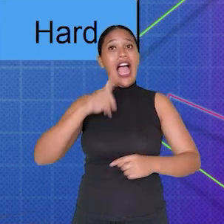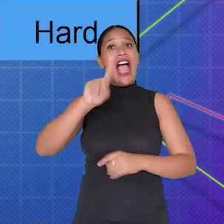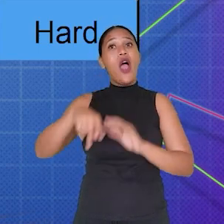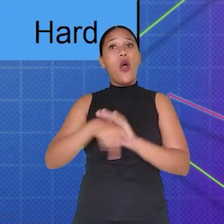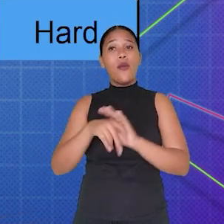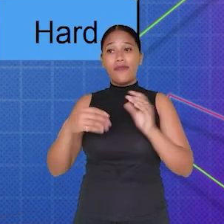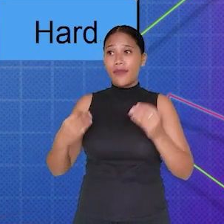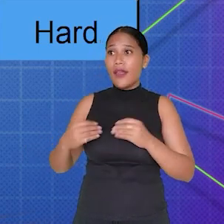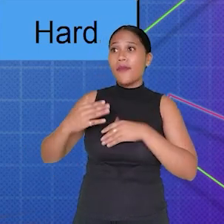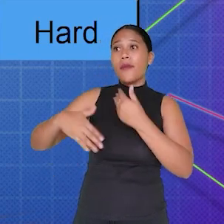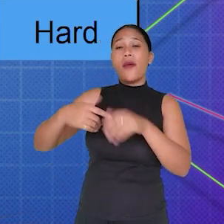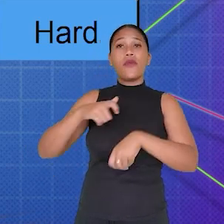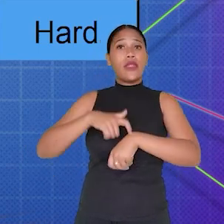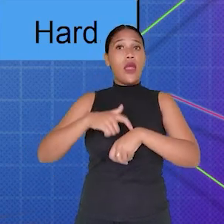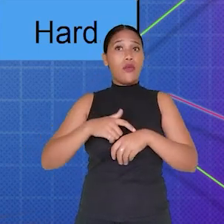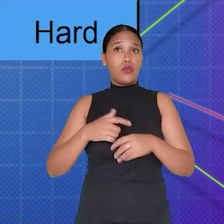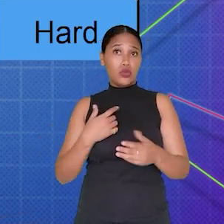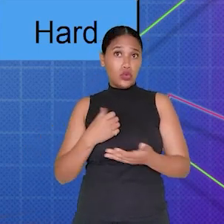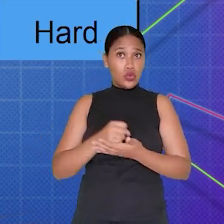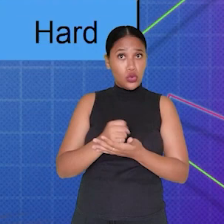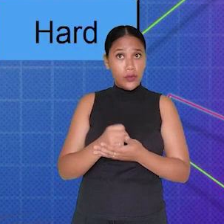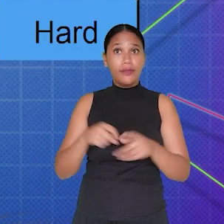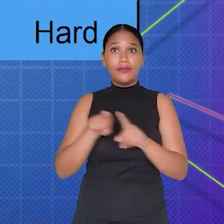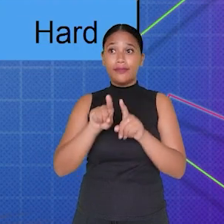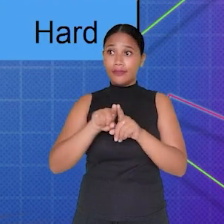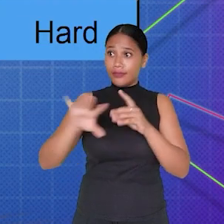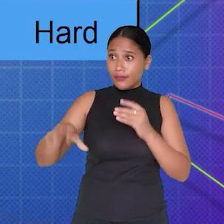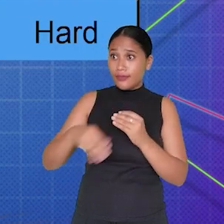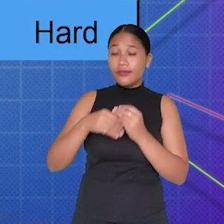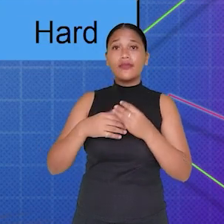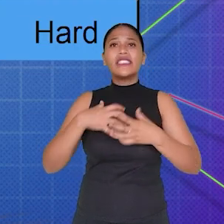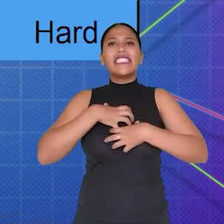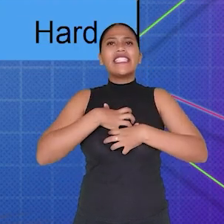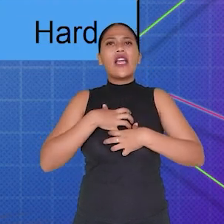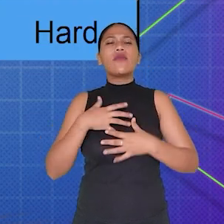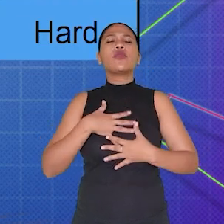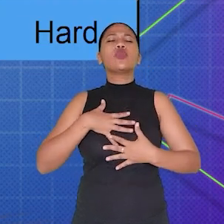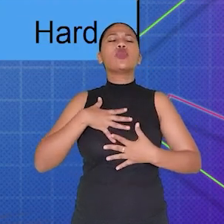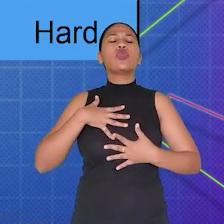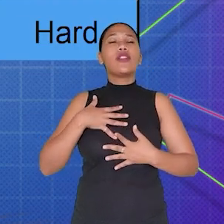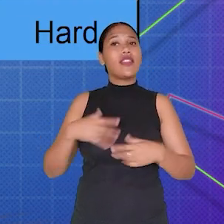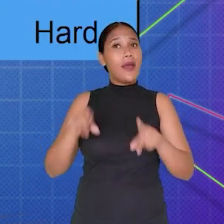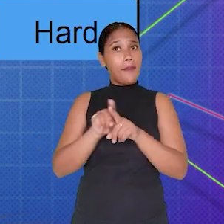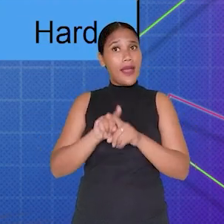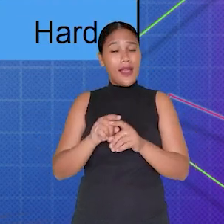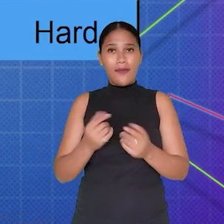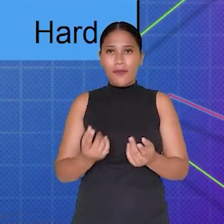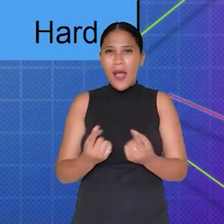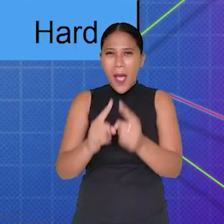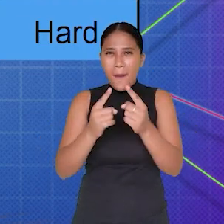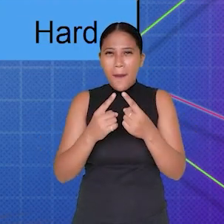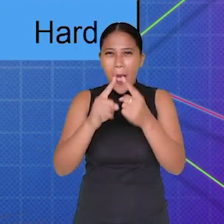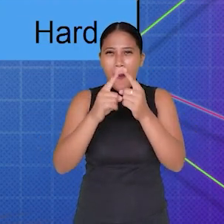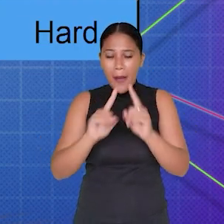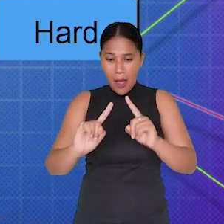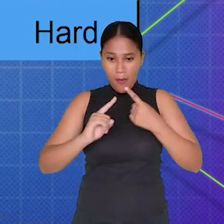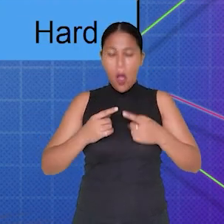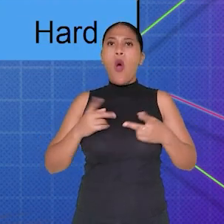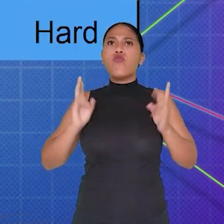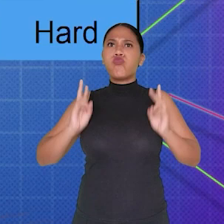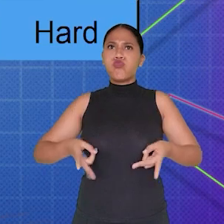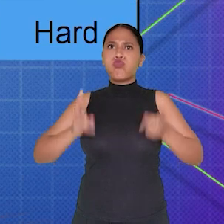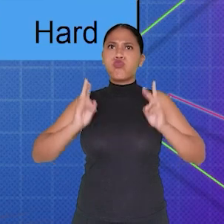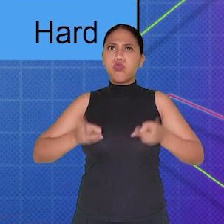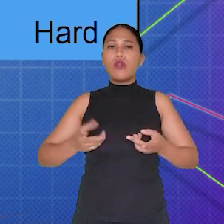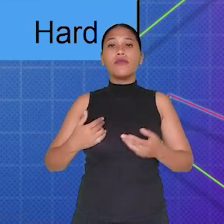na criação de jogos, pois pode aumentar a longevidade do jogo, aumentar a imersão do jogador, criar uma sensação de realização e mantê-lo motivado a